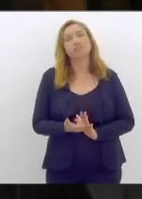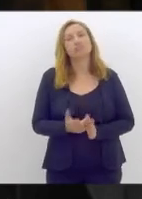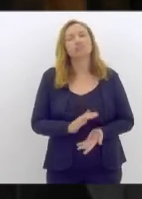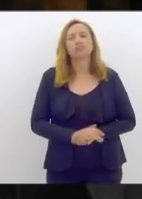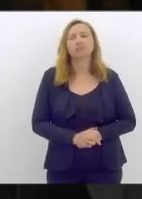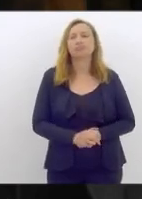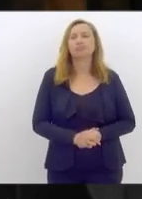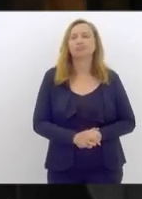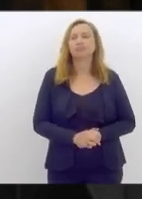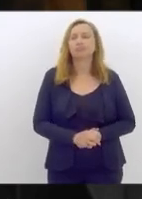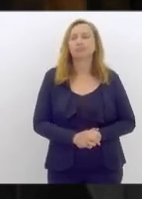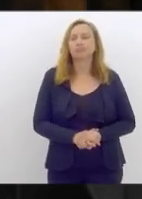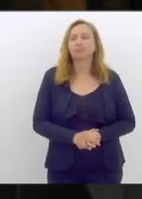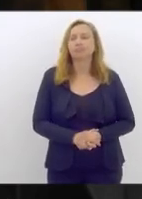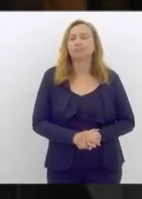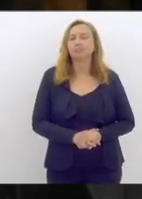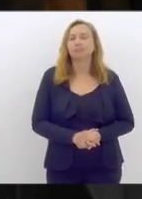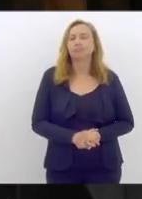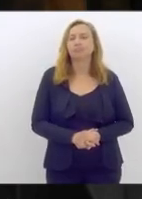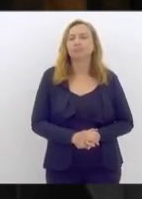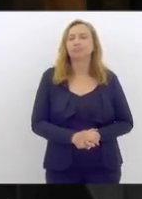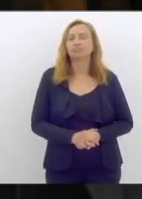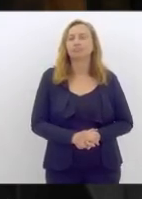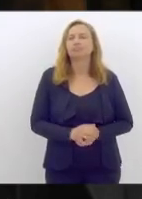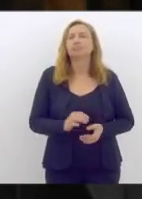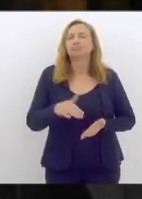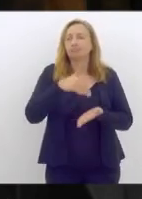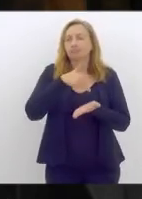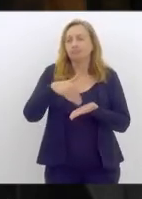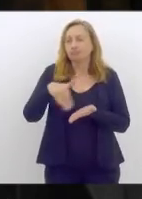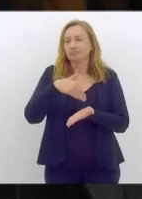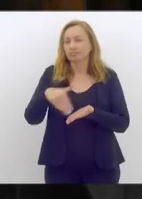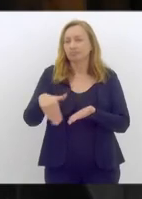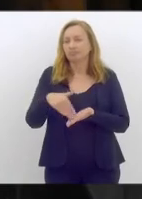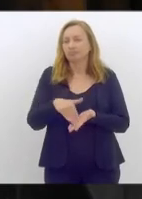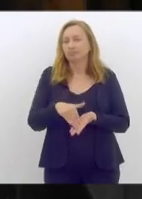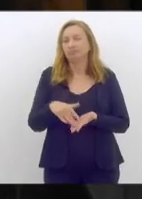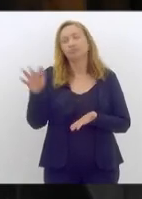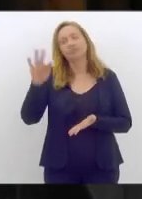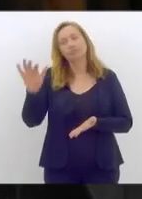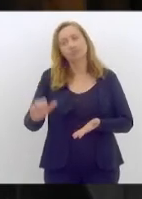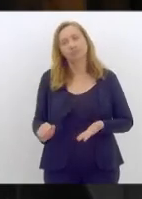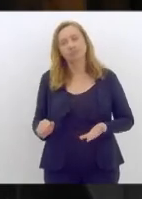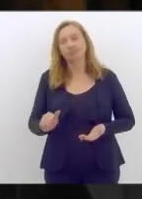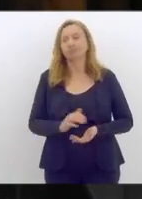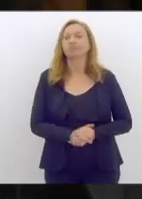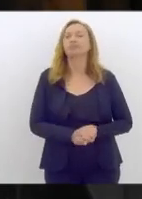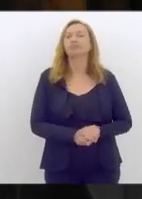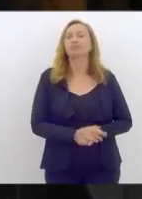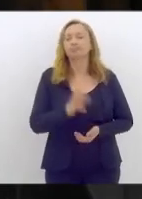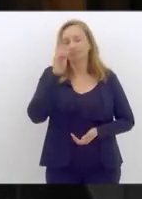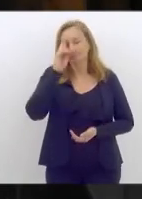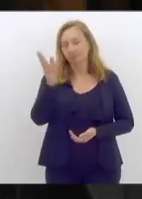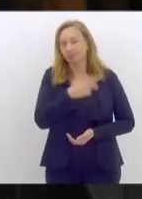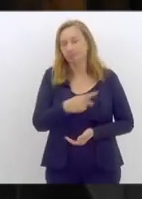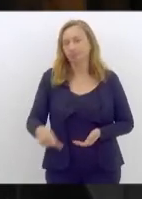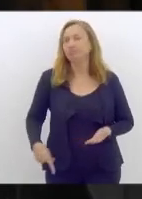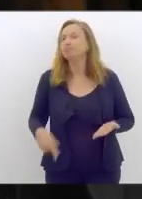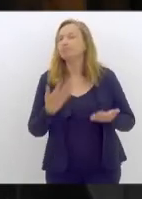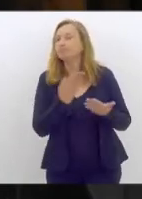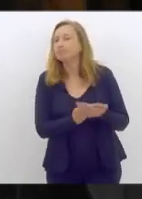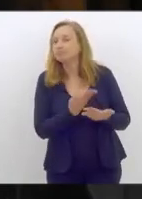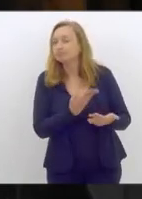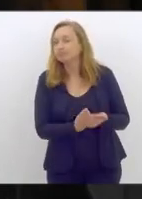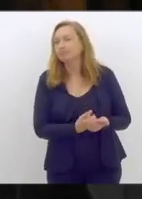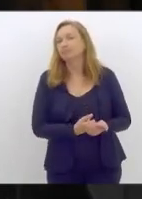estimativas feitas pela secretaria de de fazenda senhor presidente